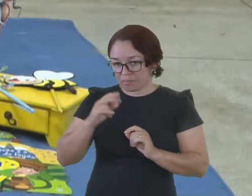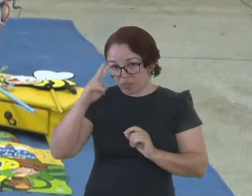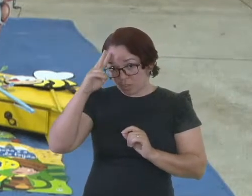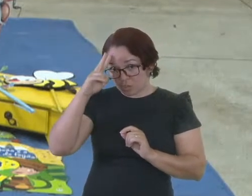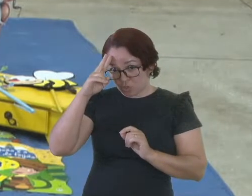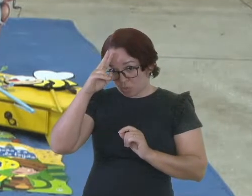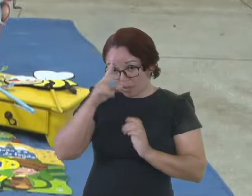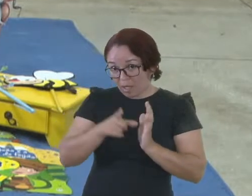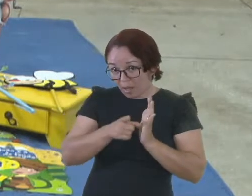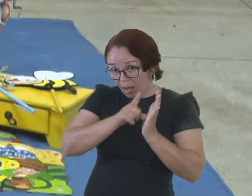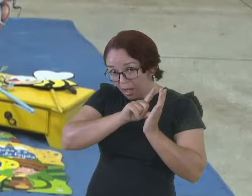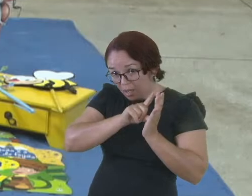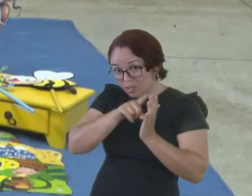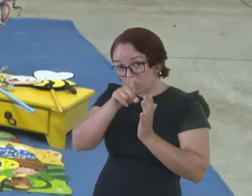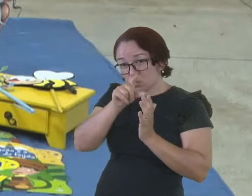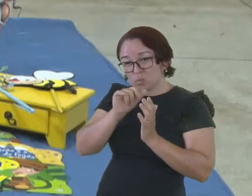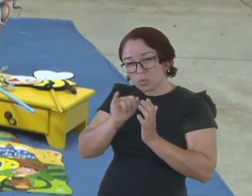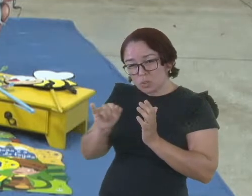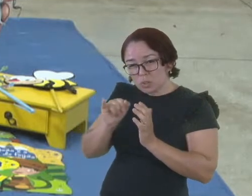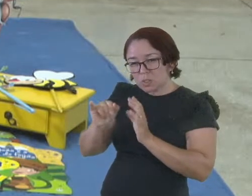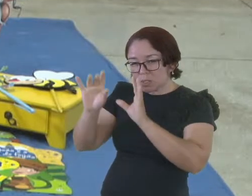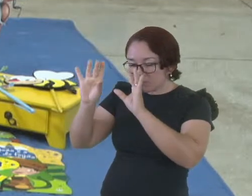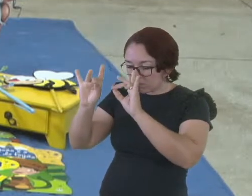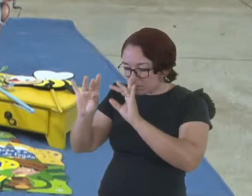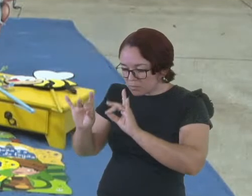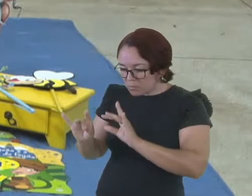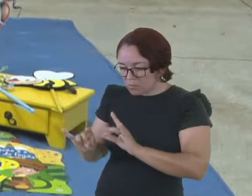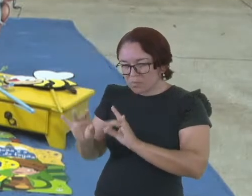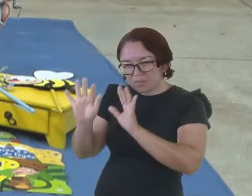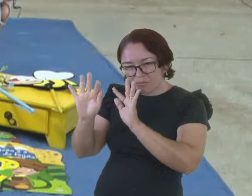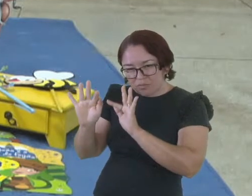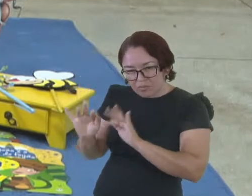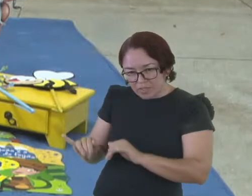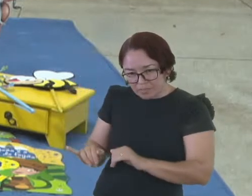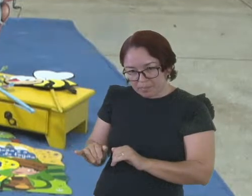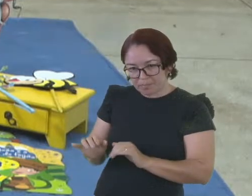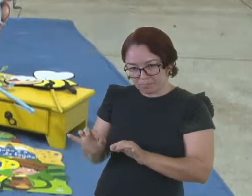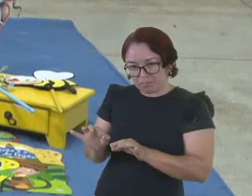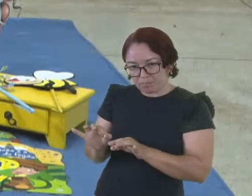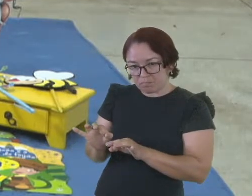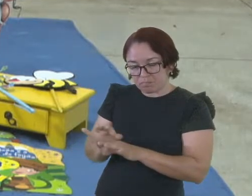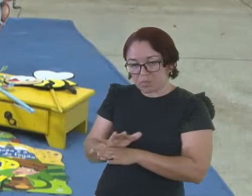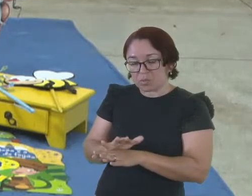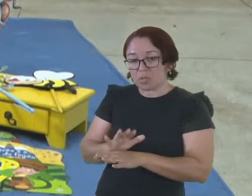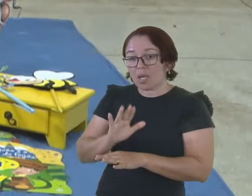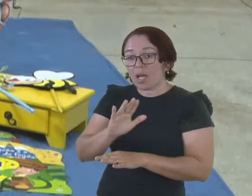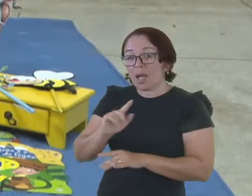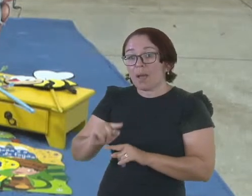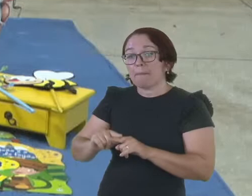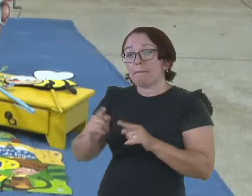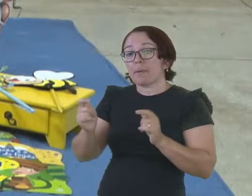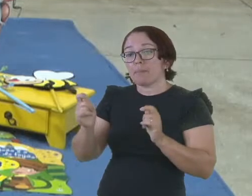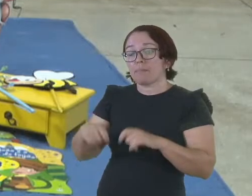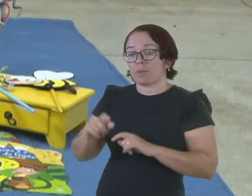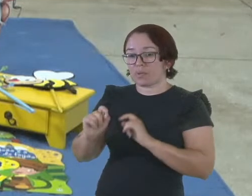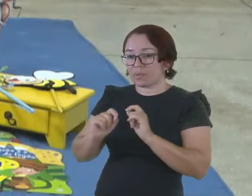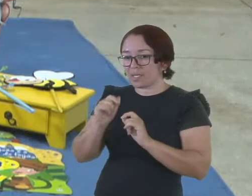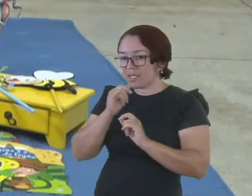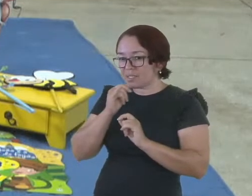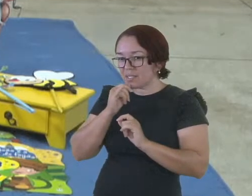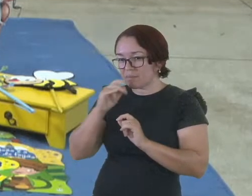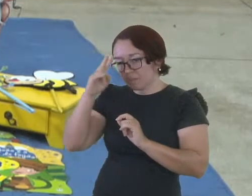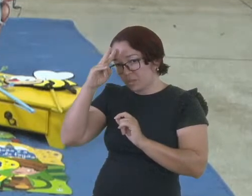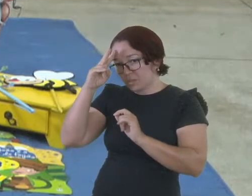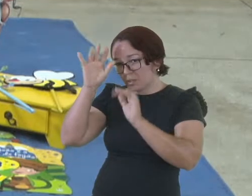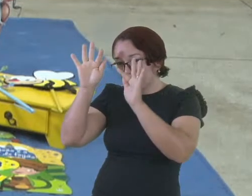nossa ideia aqui hoje é pedir para que a criança desenhe ou escreva e desenhe